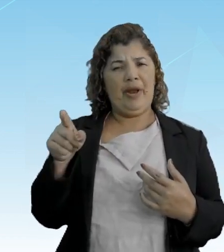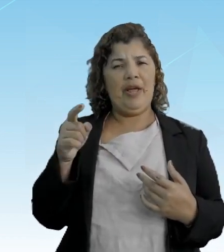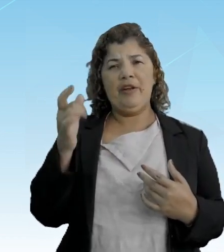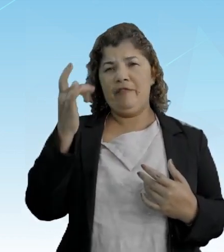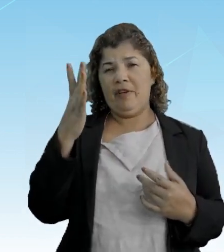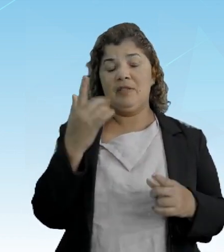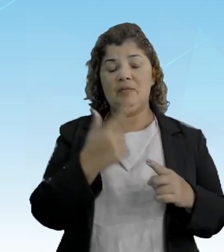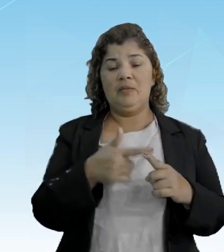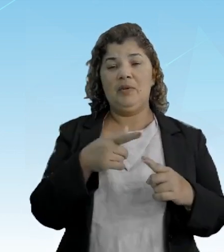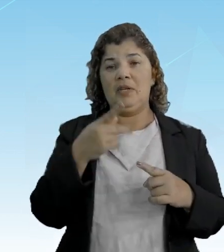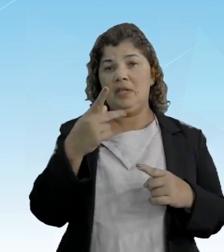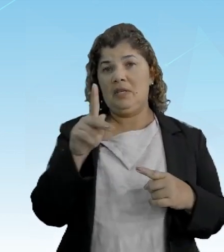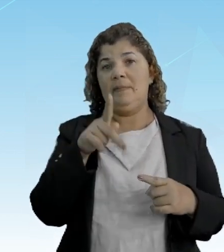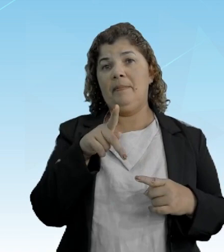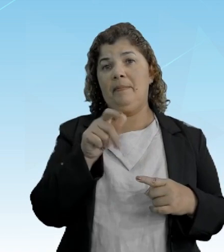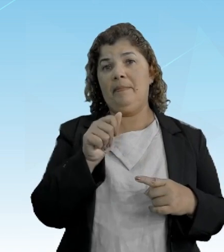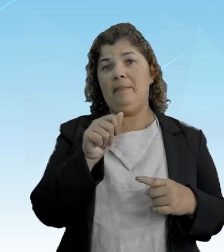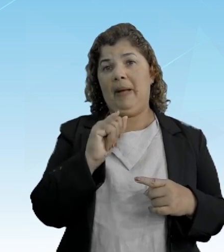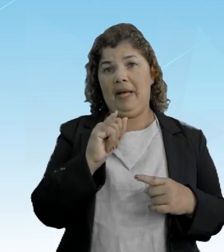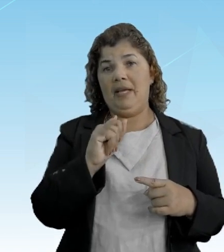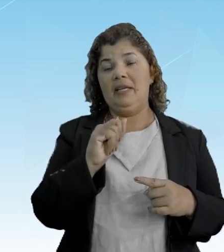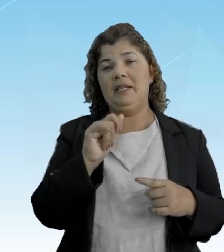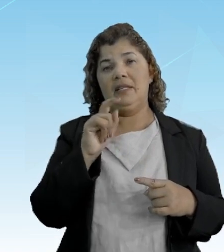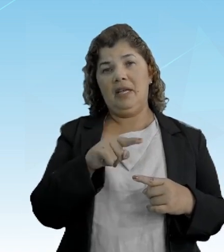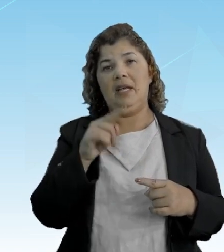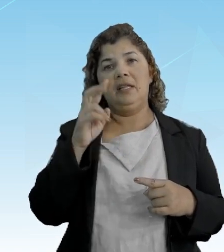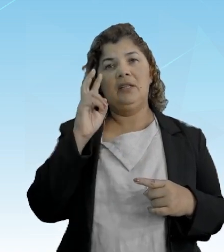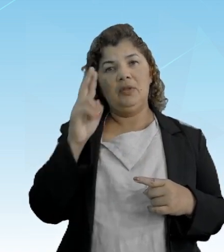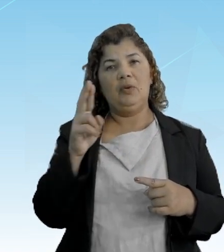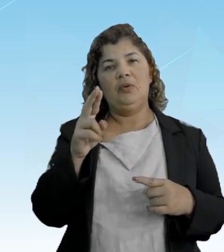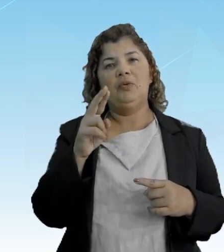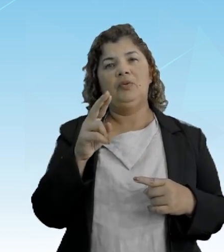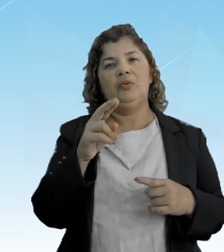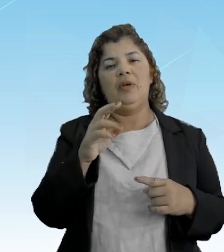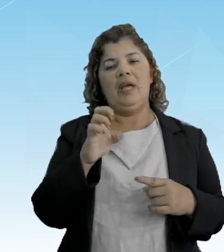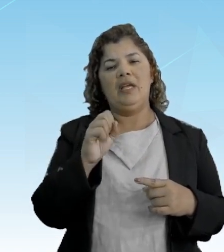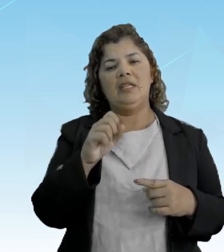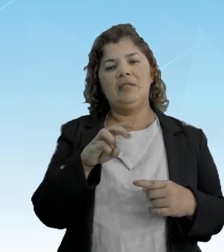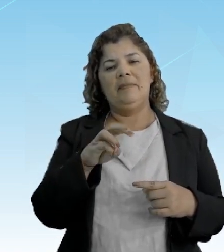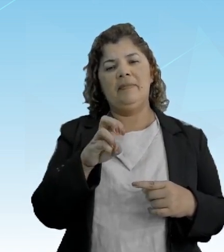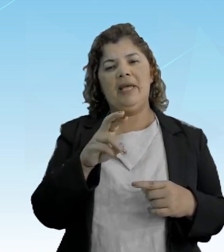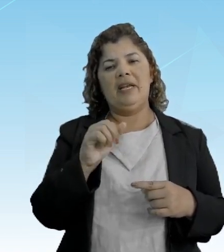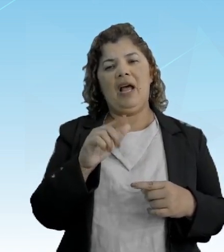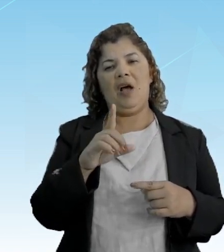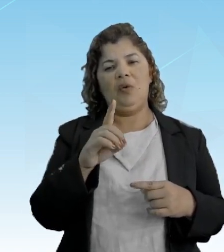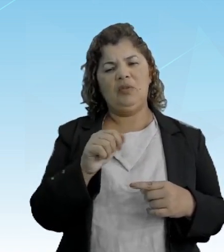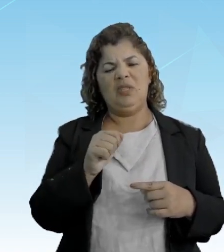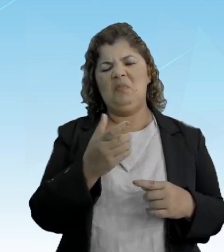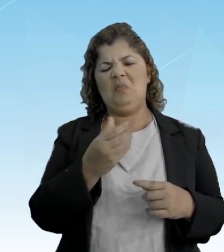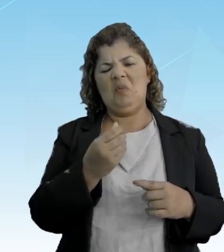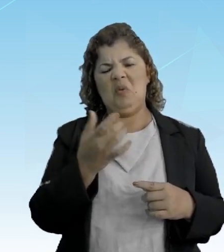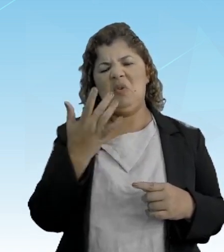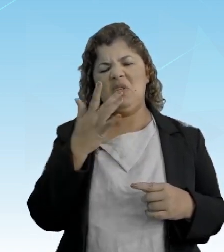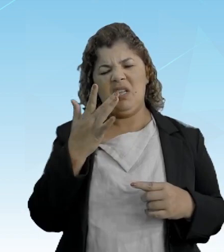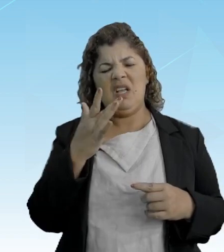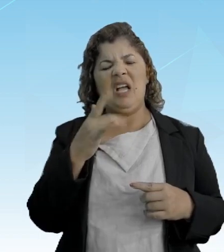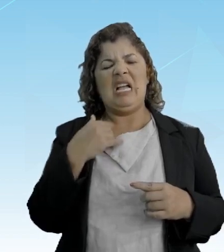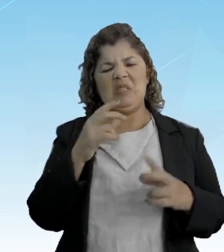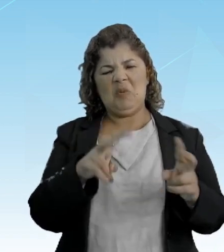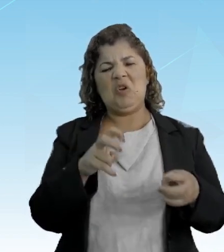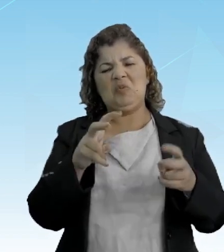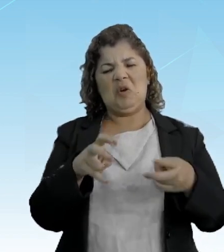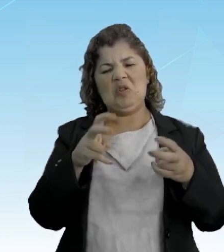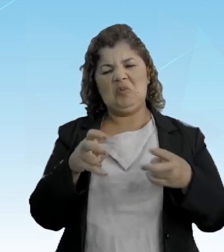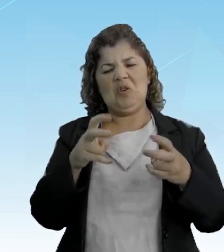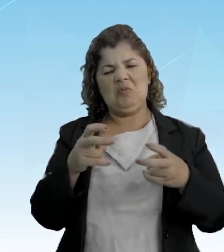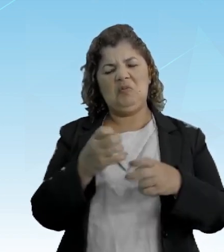porque o pai dele era dono de várias minas de esmeralda na África, onde ele explorou muita gente na África para